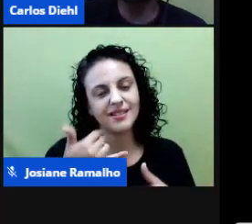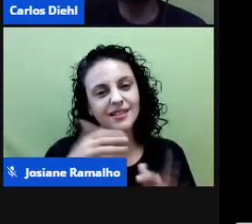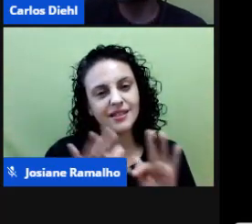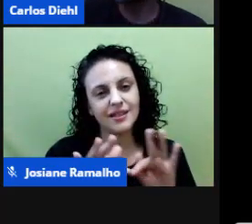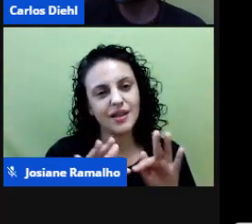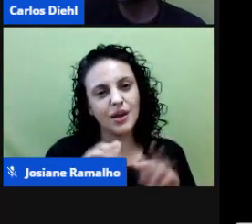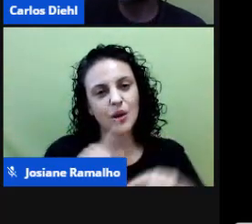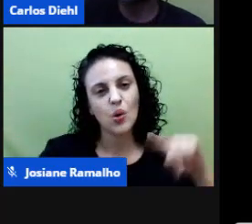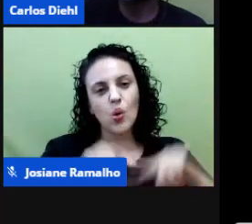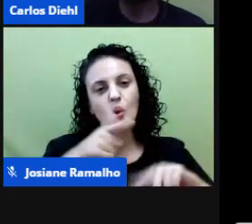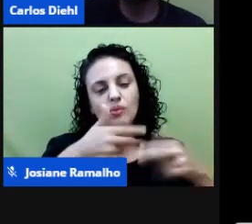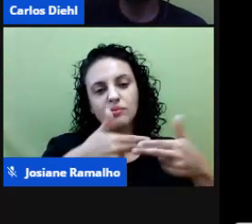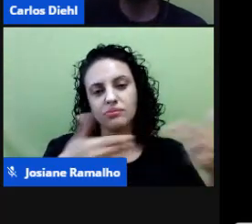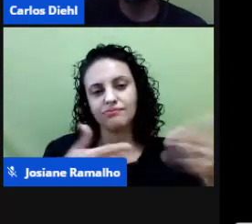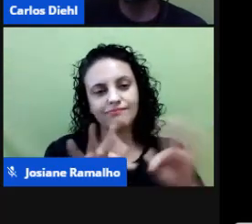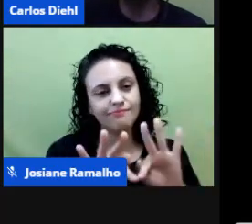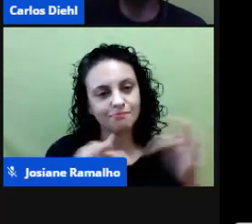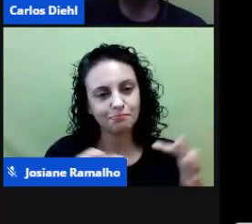Então,